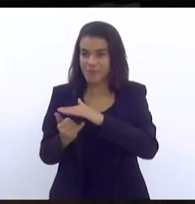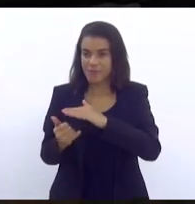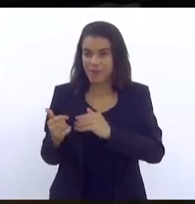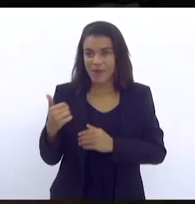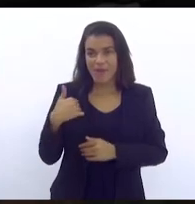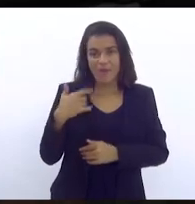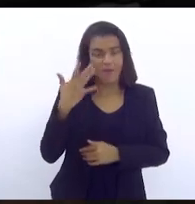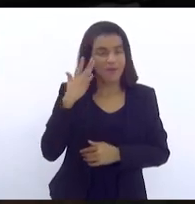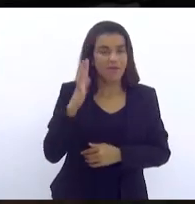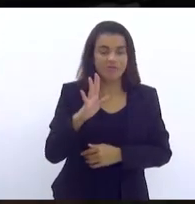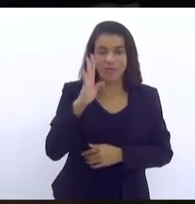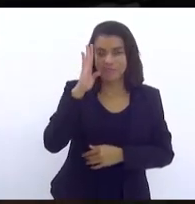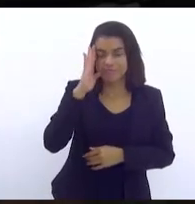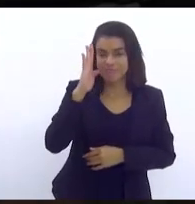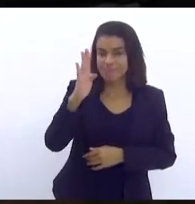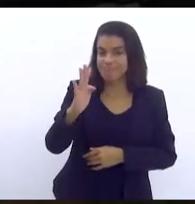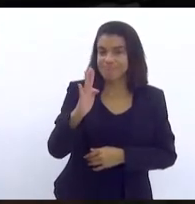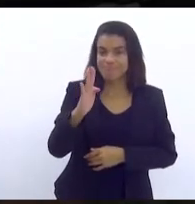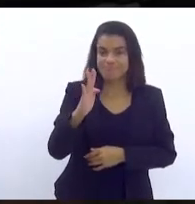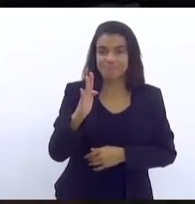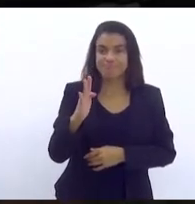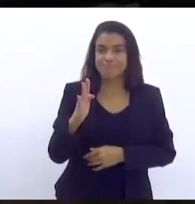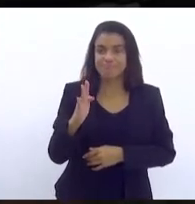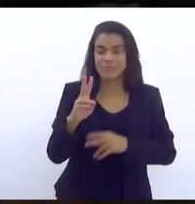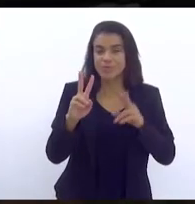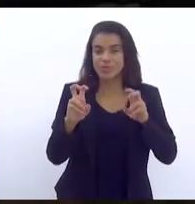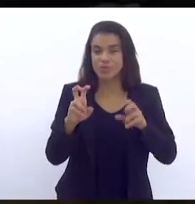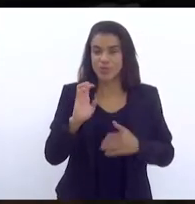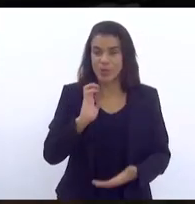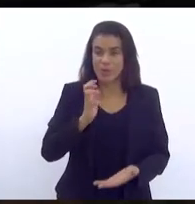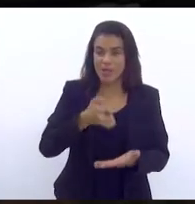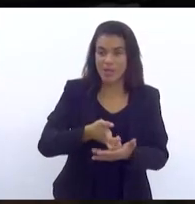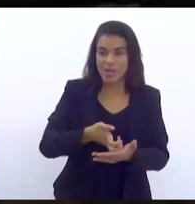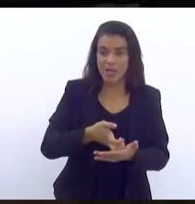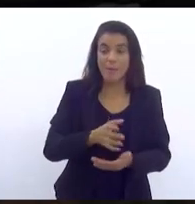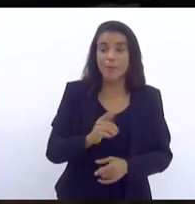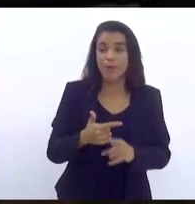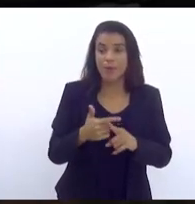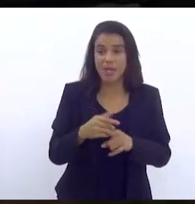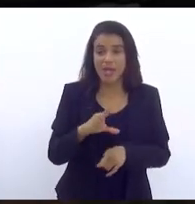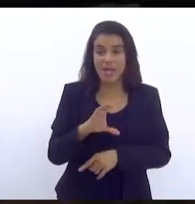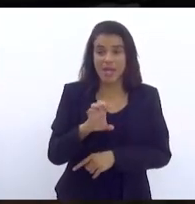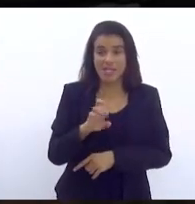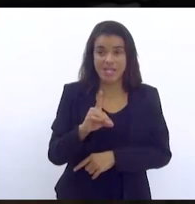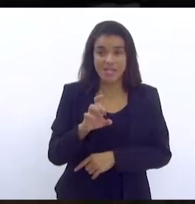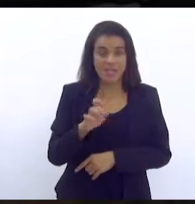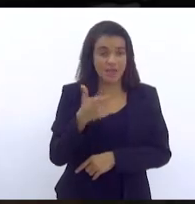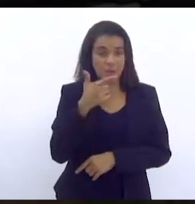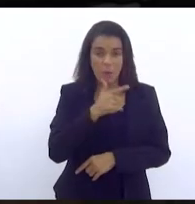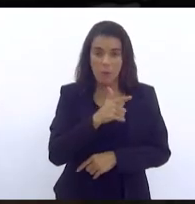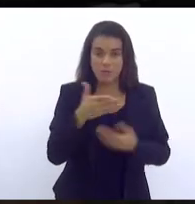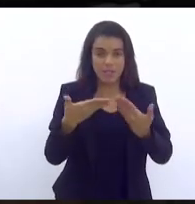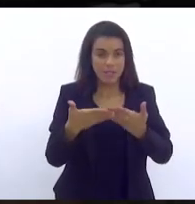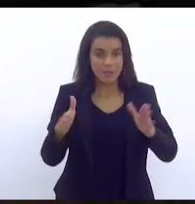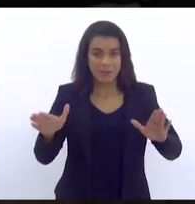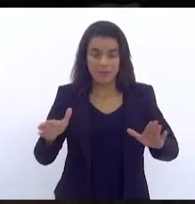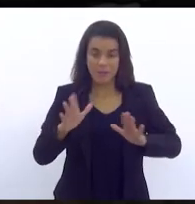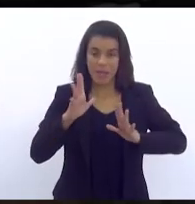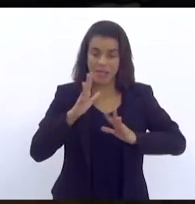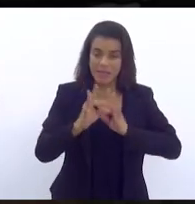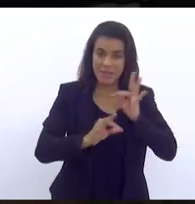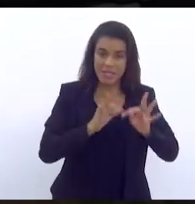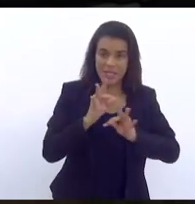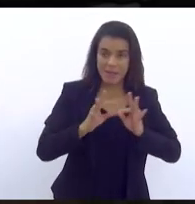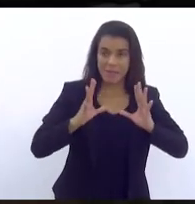centro do do que foi o argumento sobre a privatização não a cedai não consegue ampliar saneamento vai ampliar saneamento a